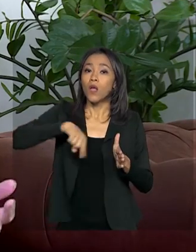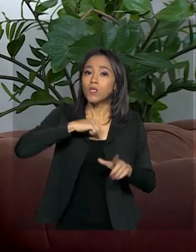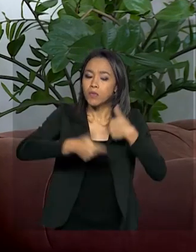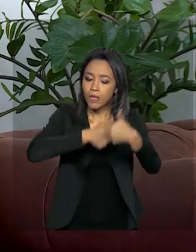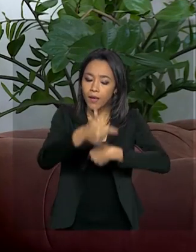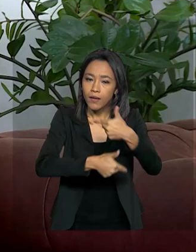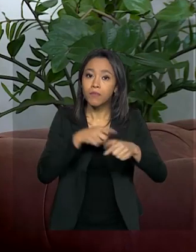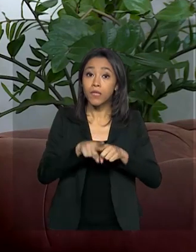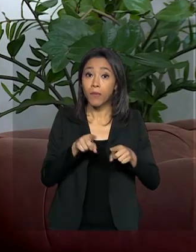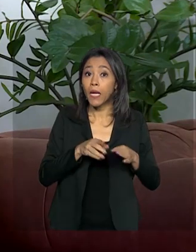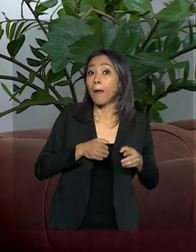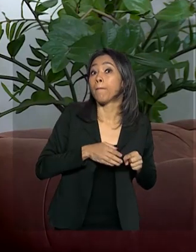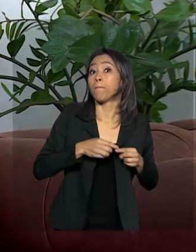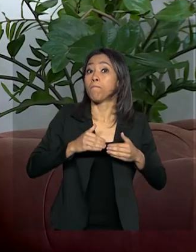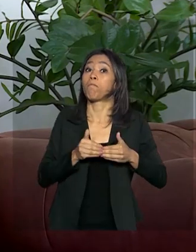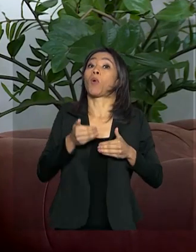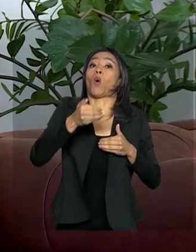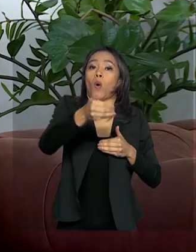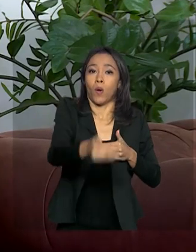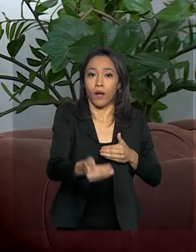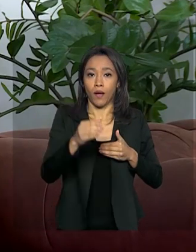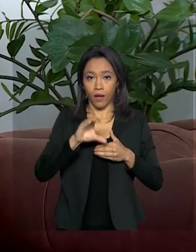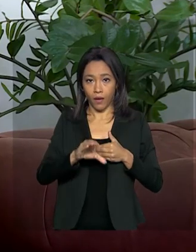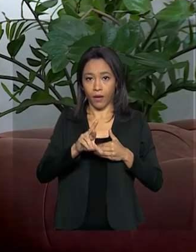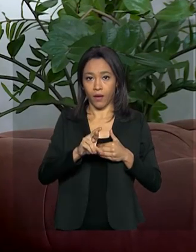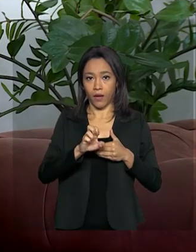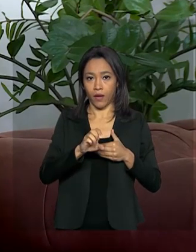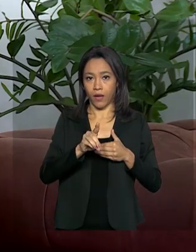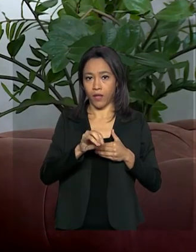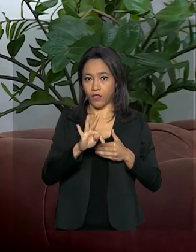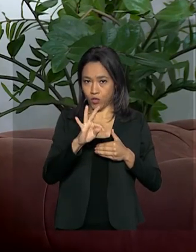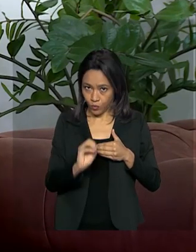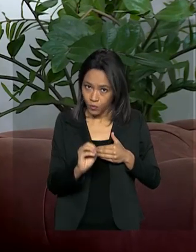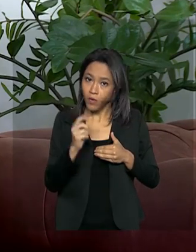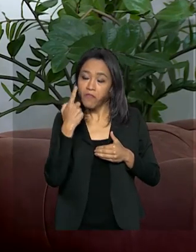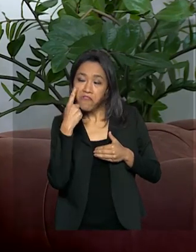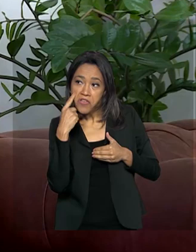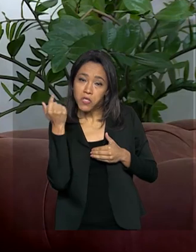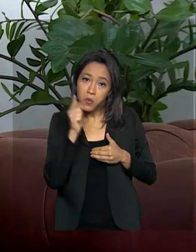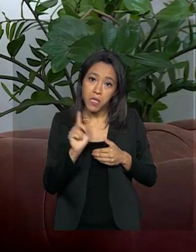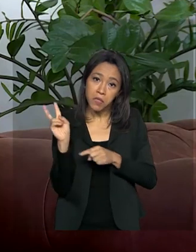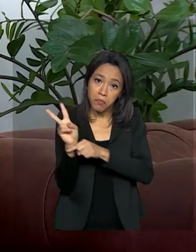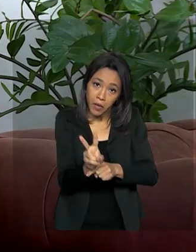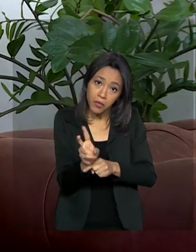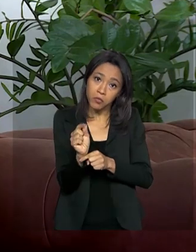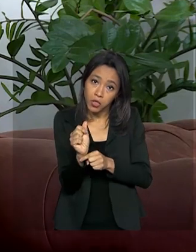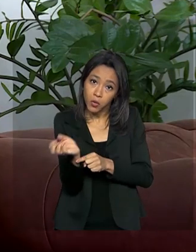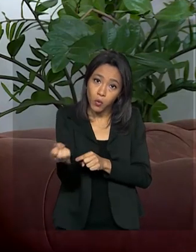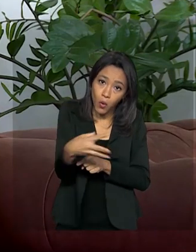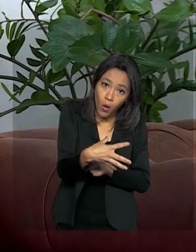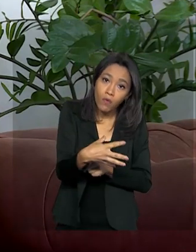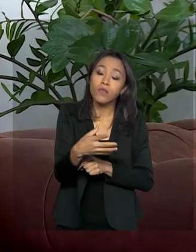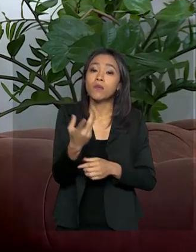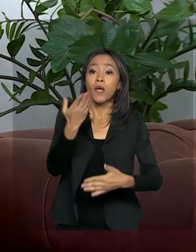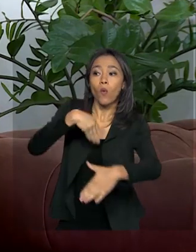prorrogação de crédito de financiamento para esses setores nós estamos trabalhando vendo se a gente consegue linha as novas para que de